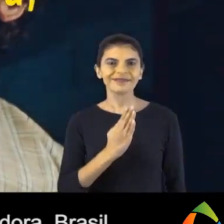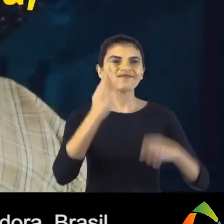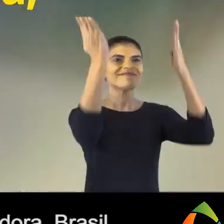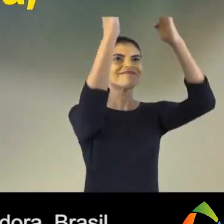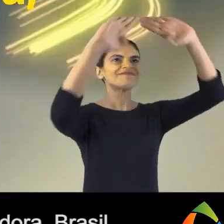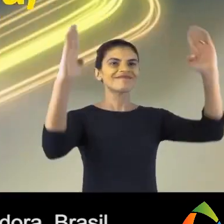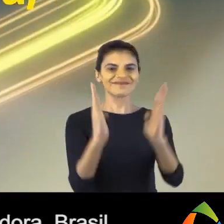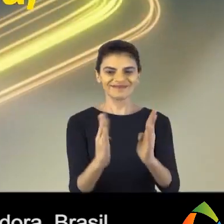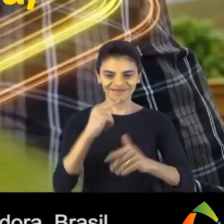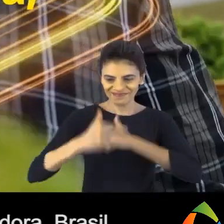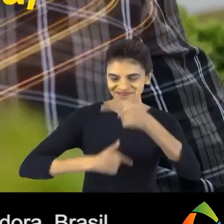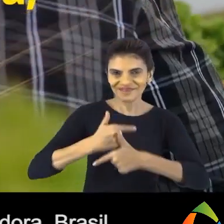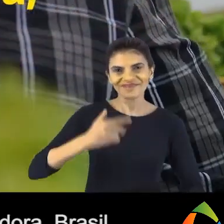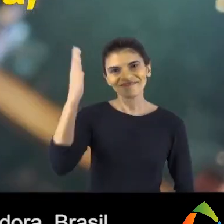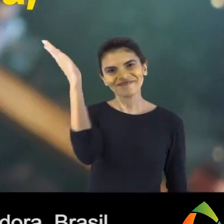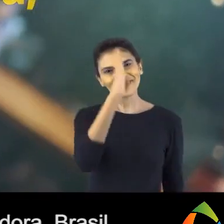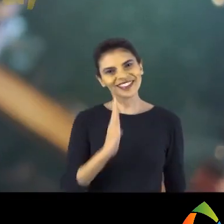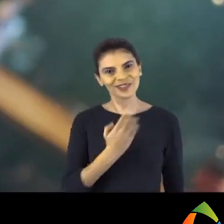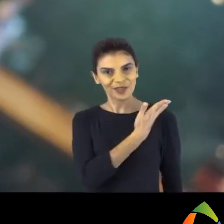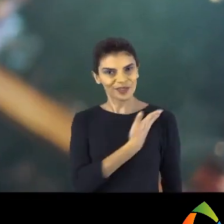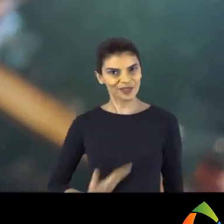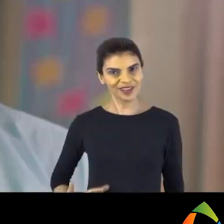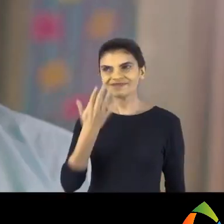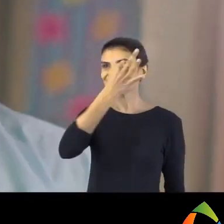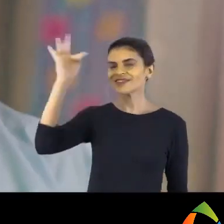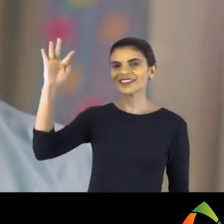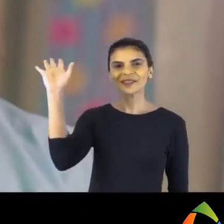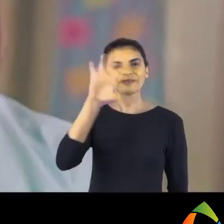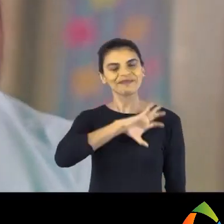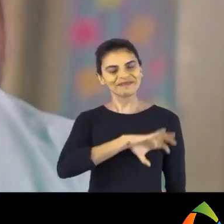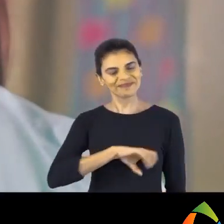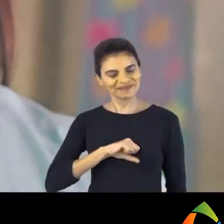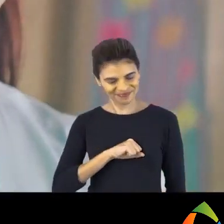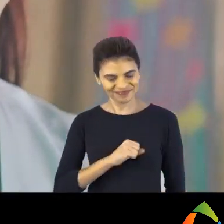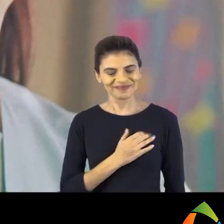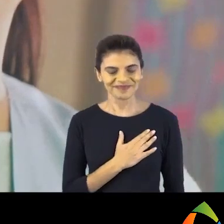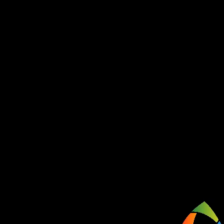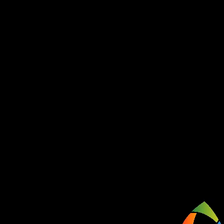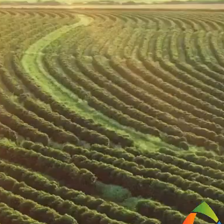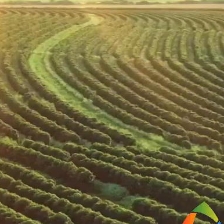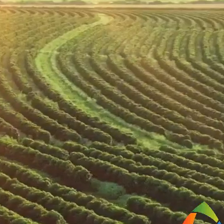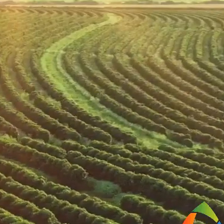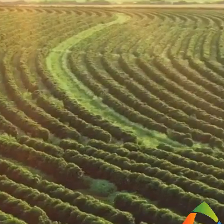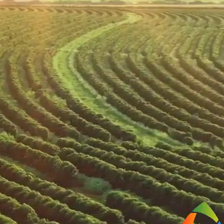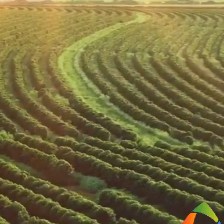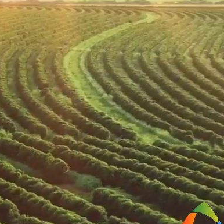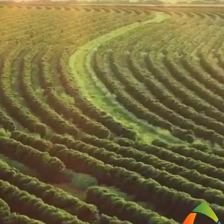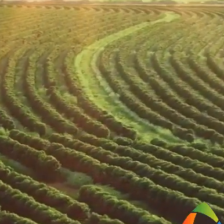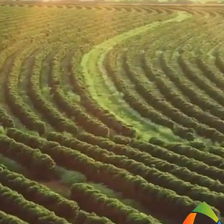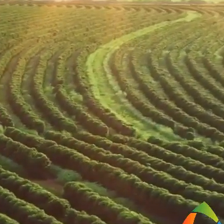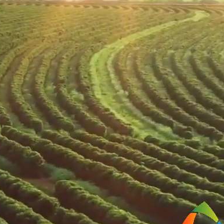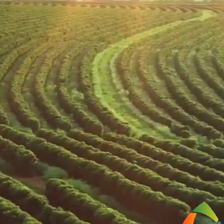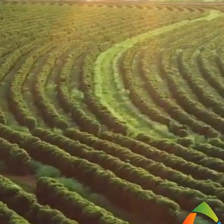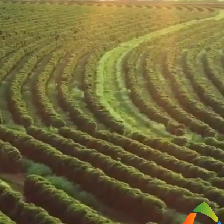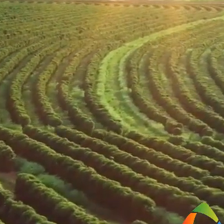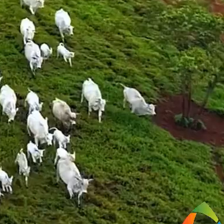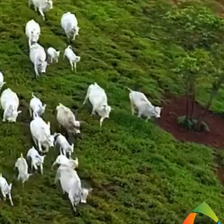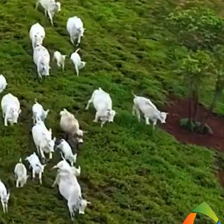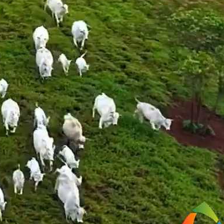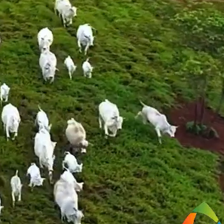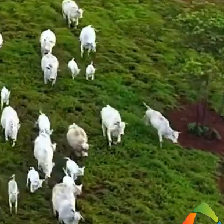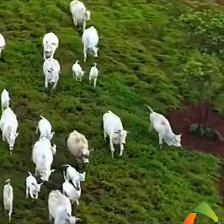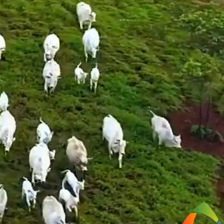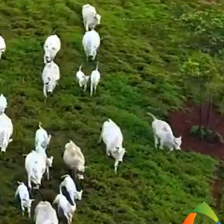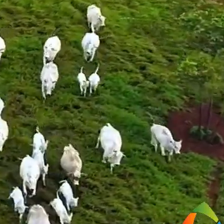A pátria trabalhadora Brasil. Governo Federal. Pátria amada Brasil. A produção agropecuária do nosso Brasil